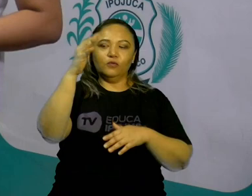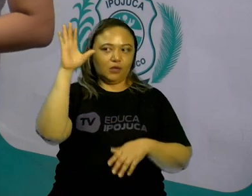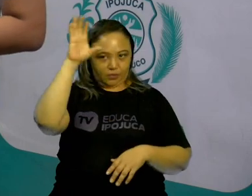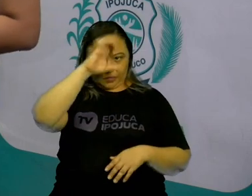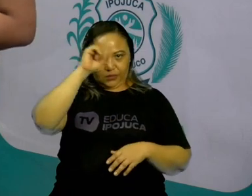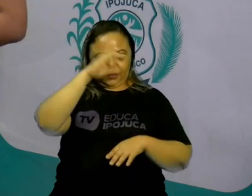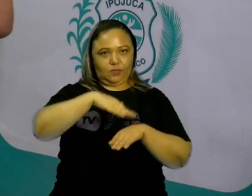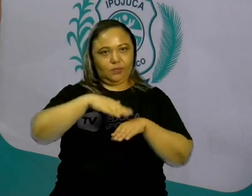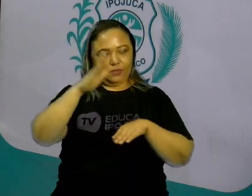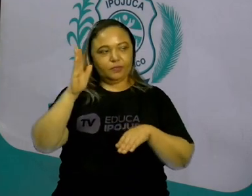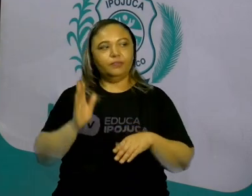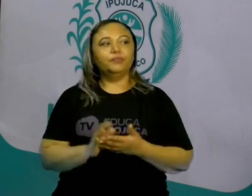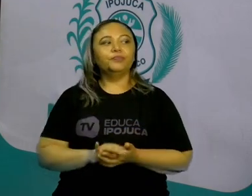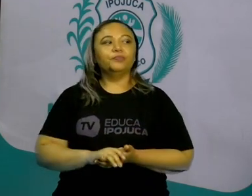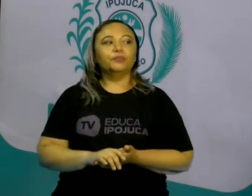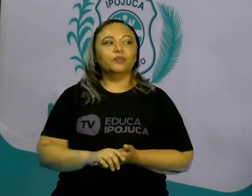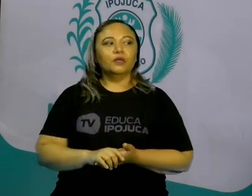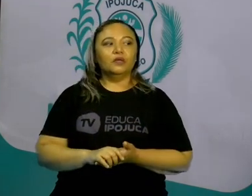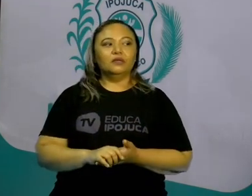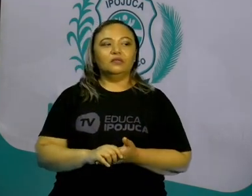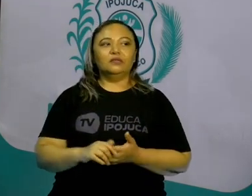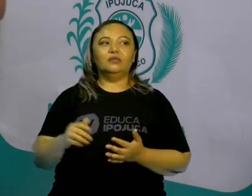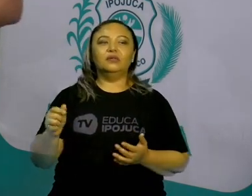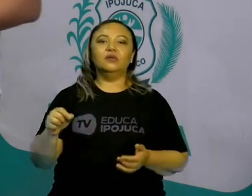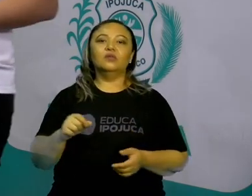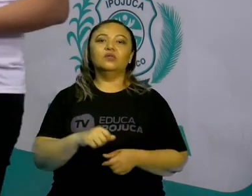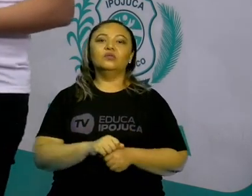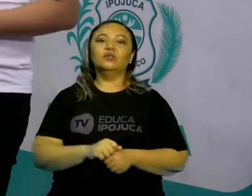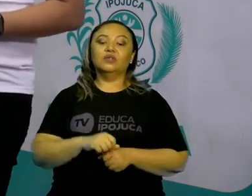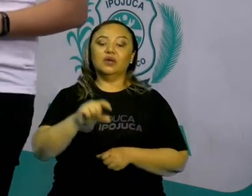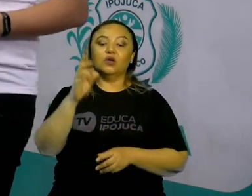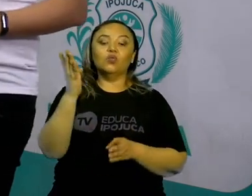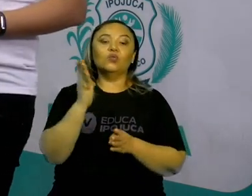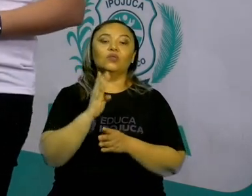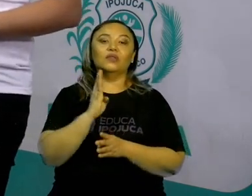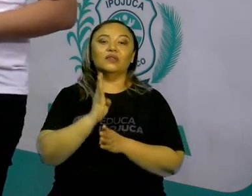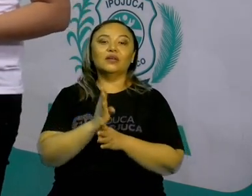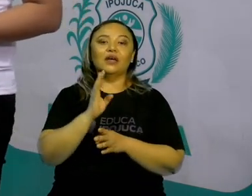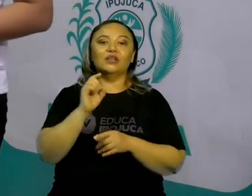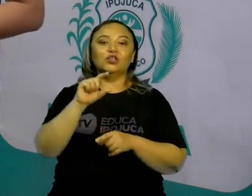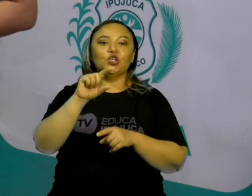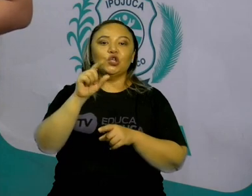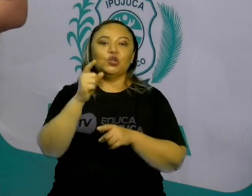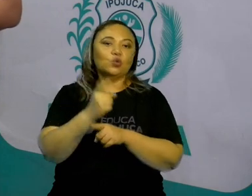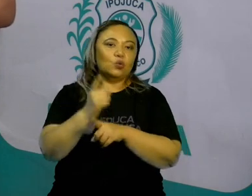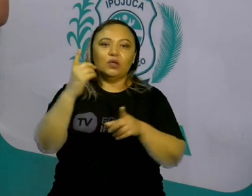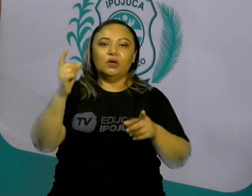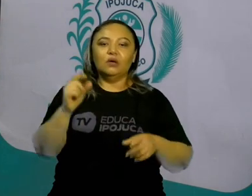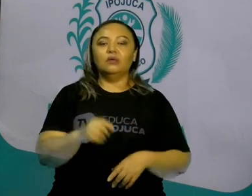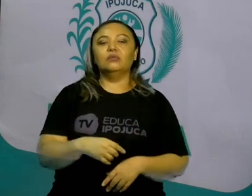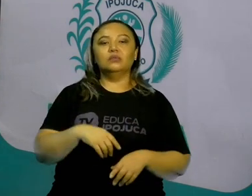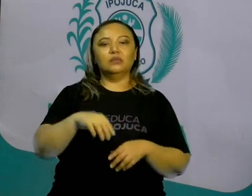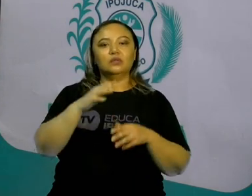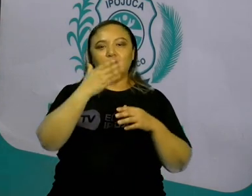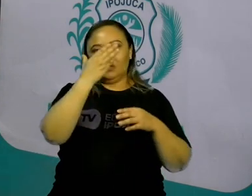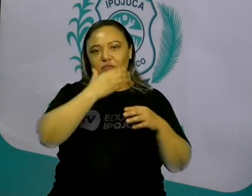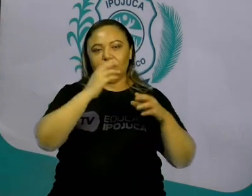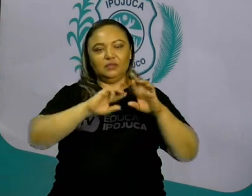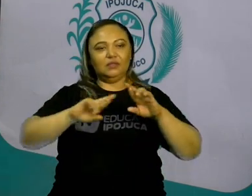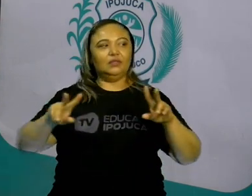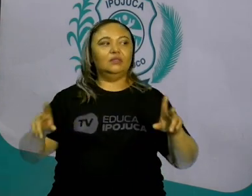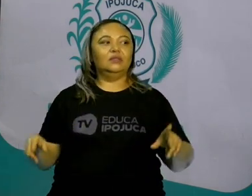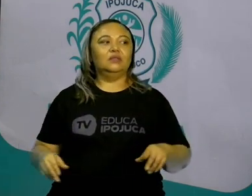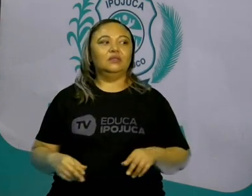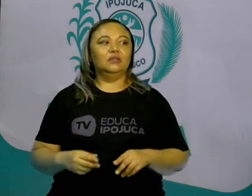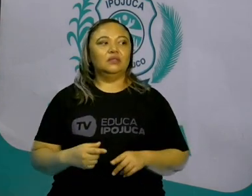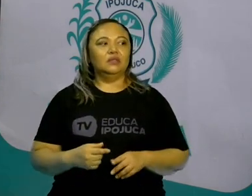equivalentes. Tá bom? Qual a chance de encontrar uma fruta aqui agora? Lembrando, 2 frutas,